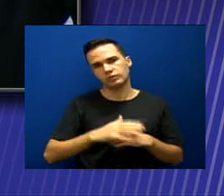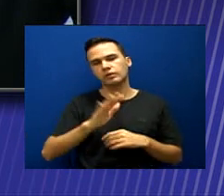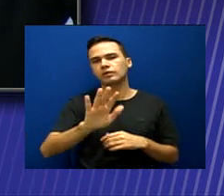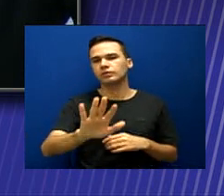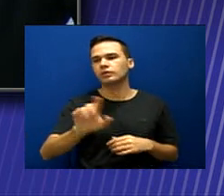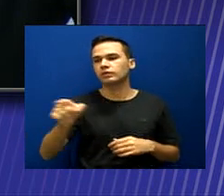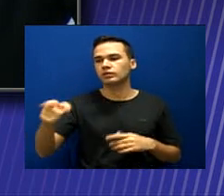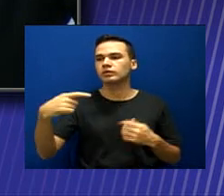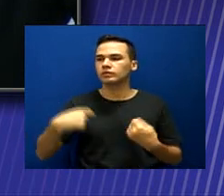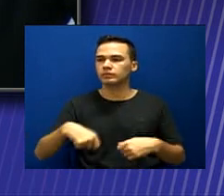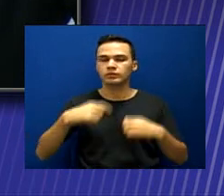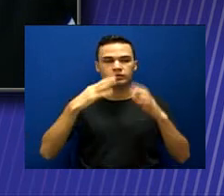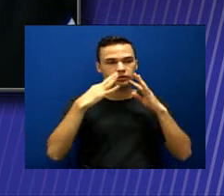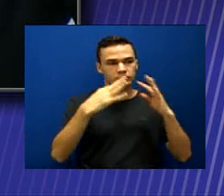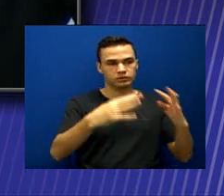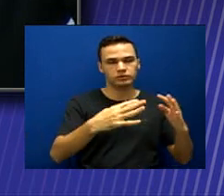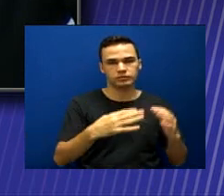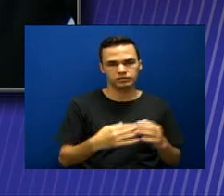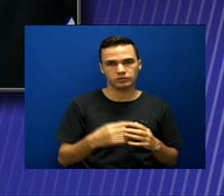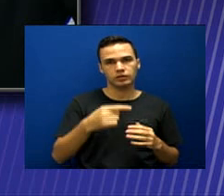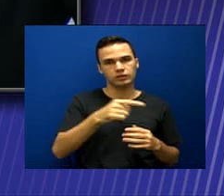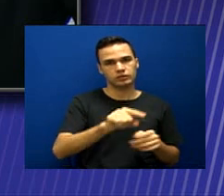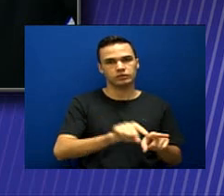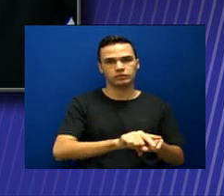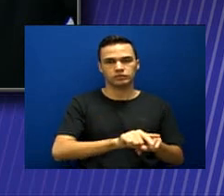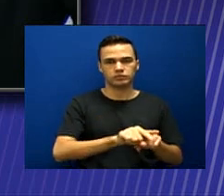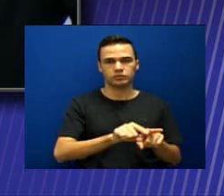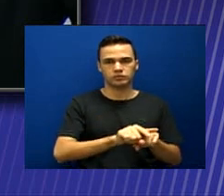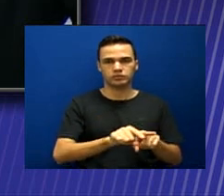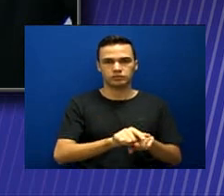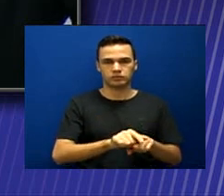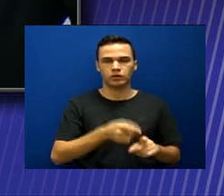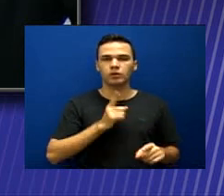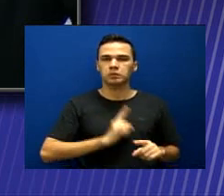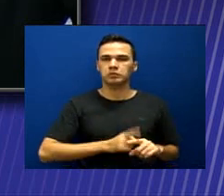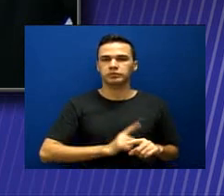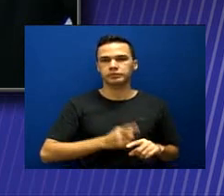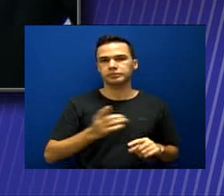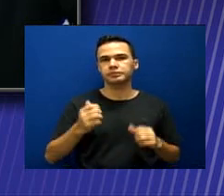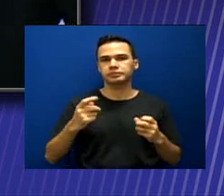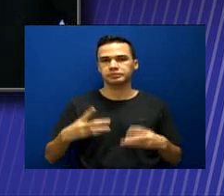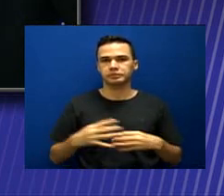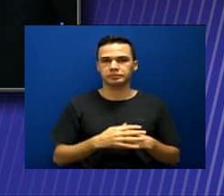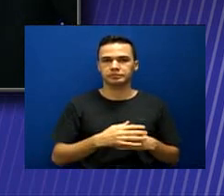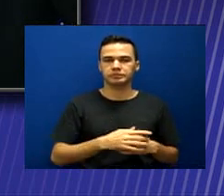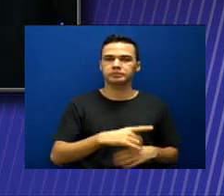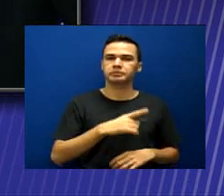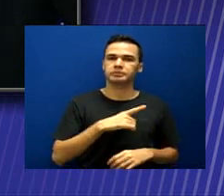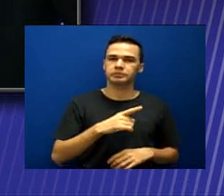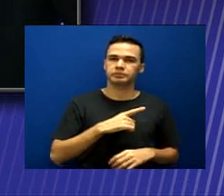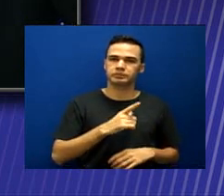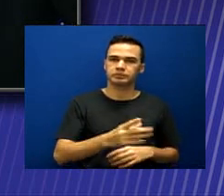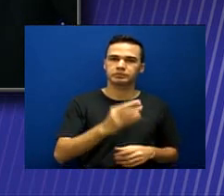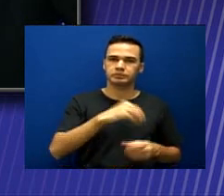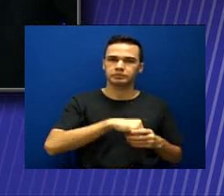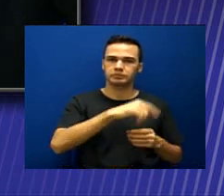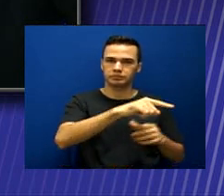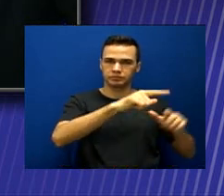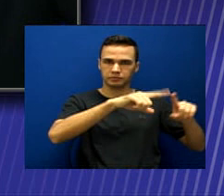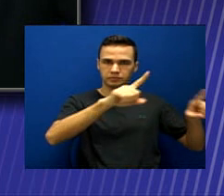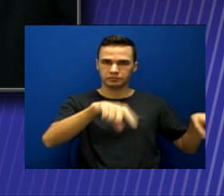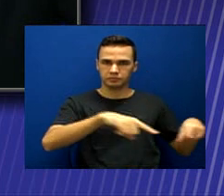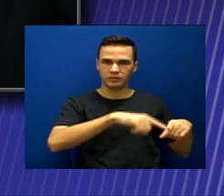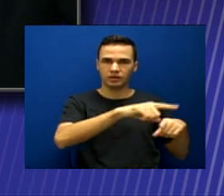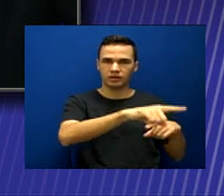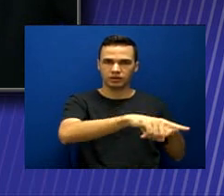o pessoal deveria ter ouvido mais eu da administração pública. Por quê? Existe uma demanda muito séria dentro daquela comunidade, que é